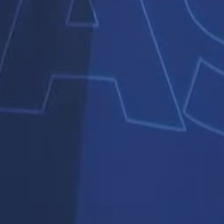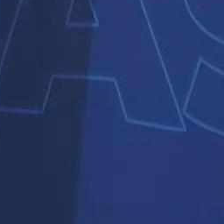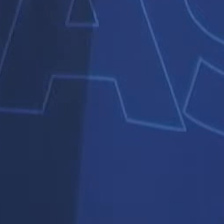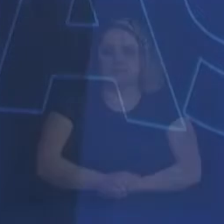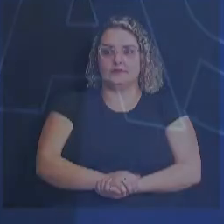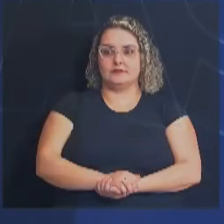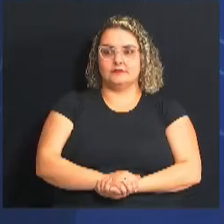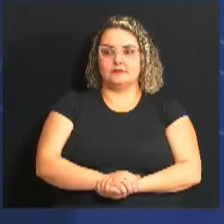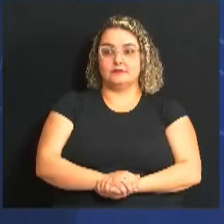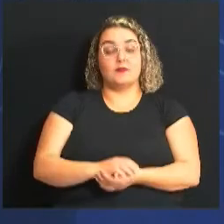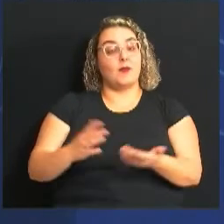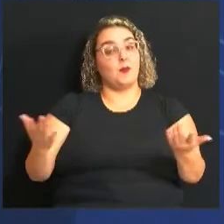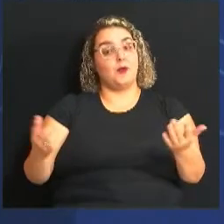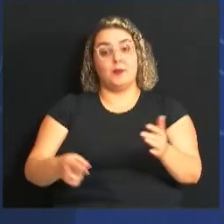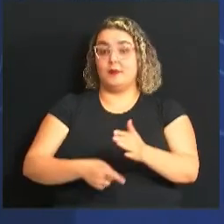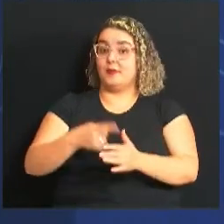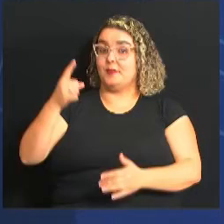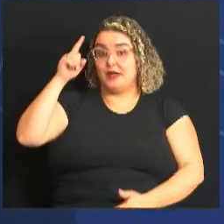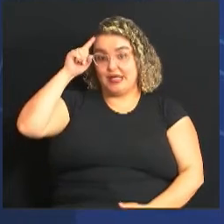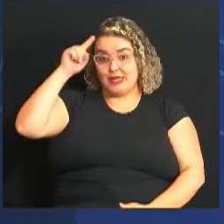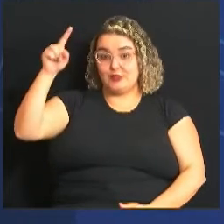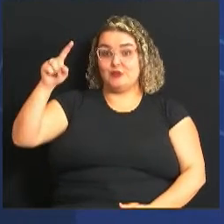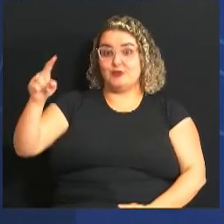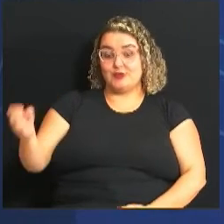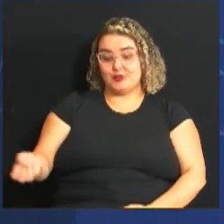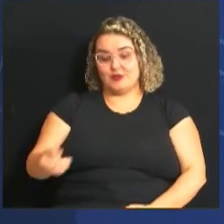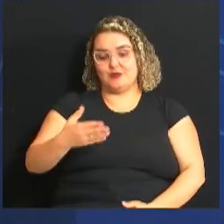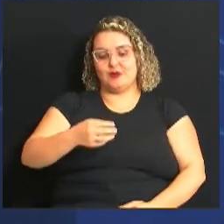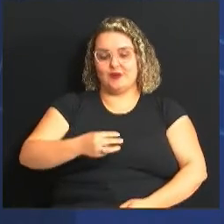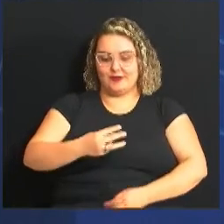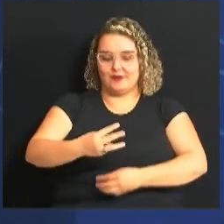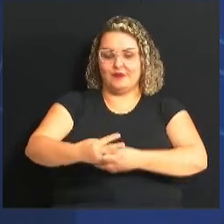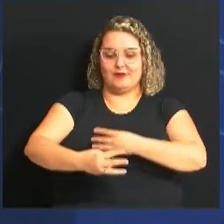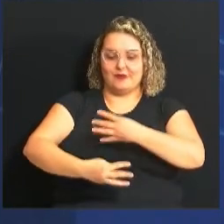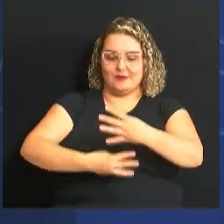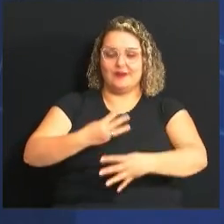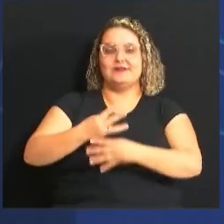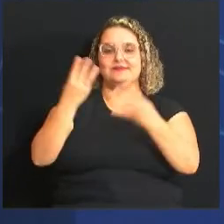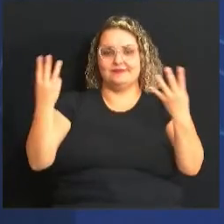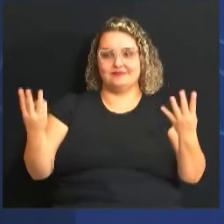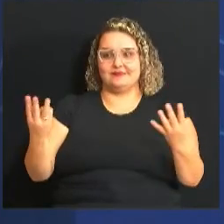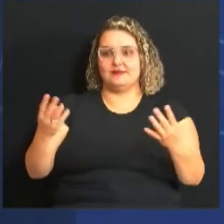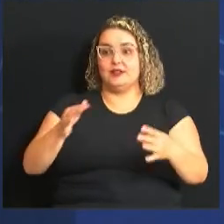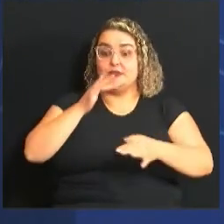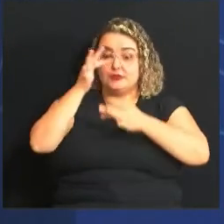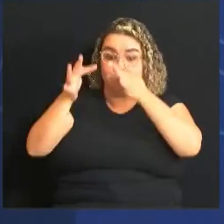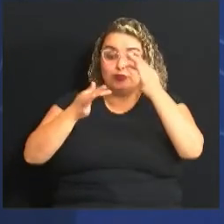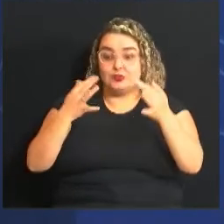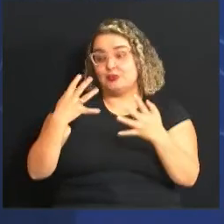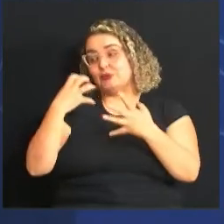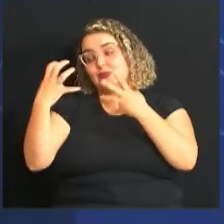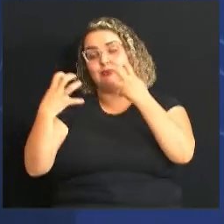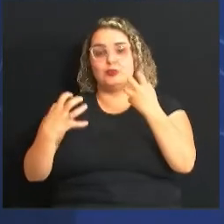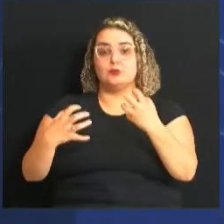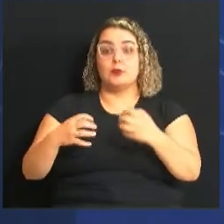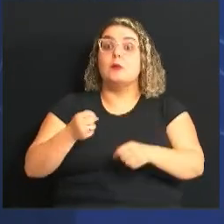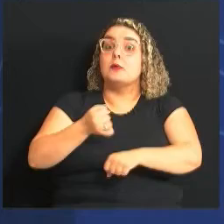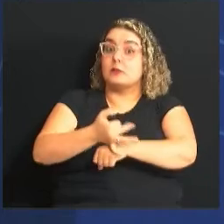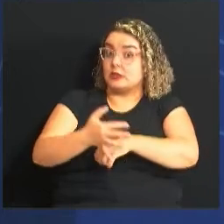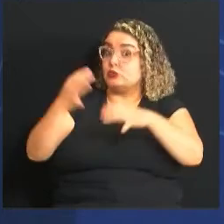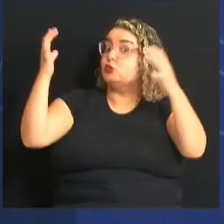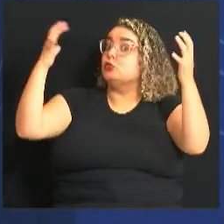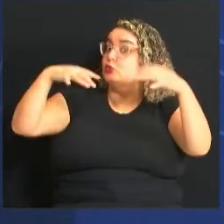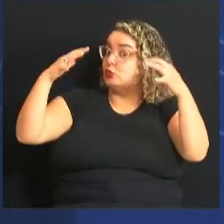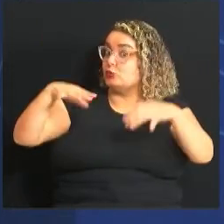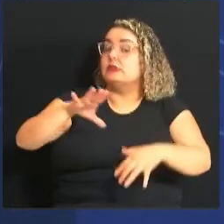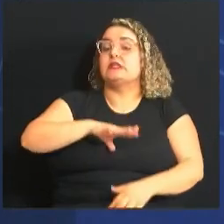Bom, primeiro dia da nova estação, a primavera, que já começou com uma madrugada chuvosa aqui na cidade de Campinas.